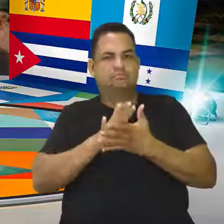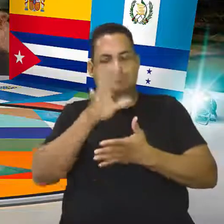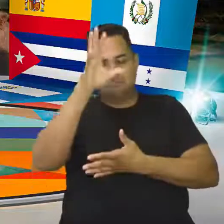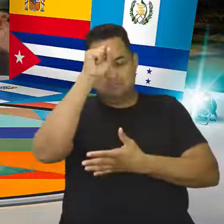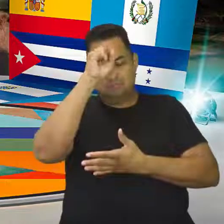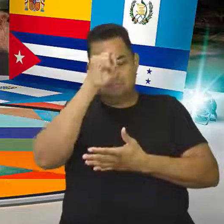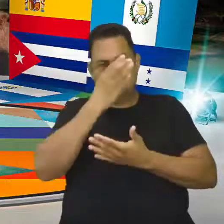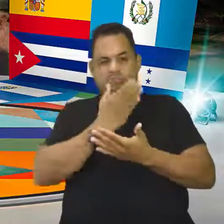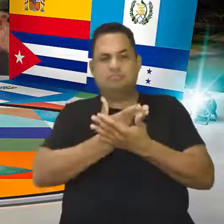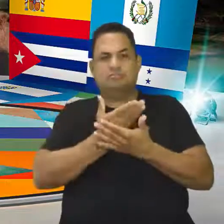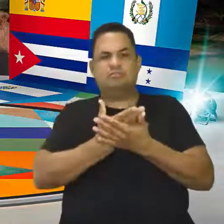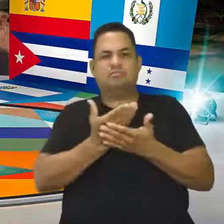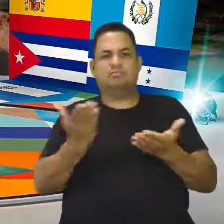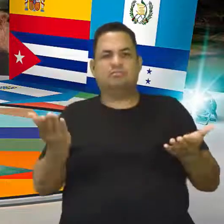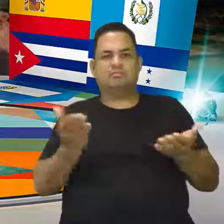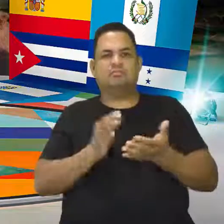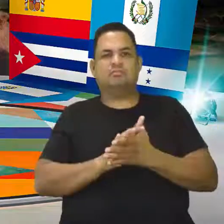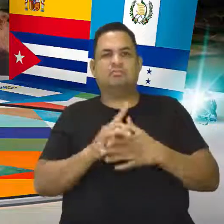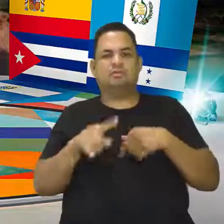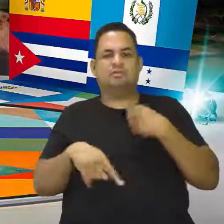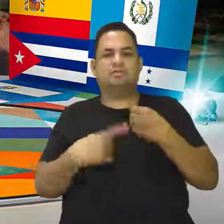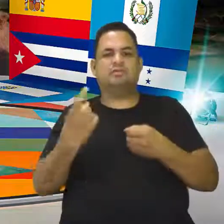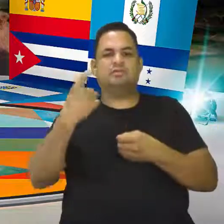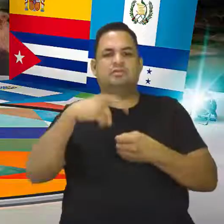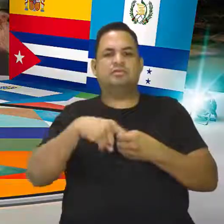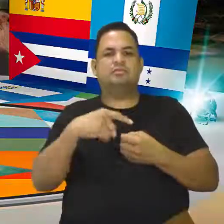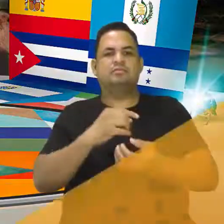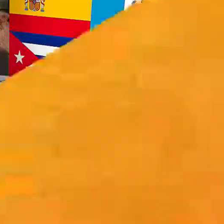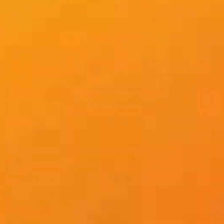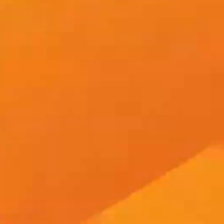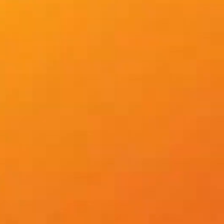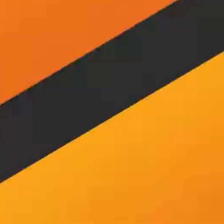Então, manos à la obra e nos vemos já já.